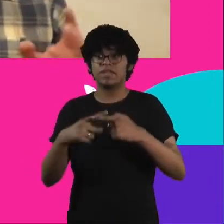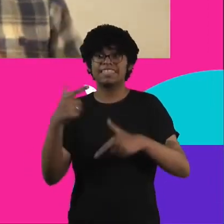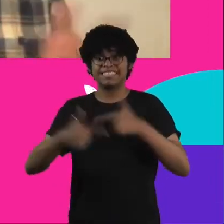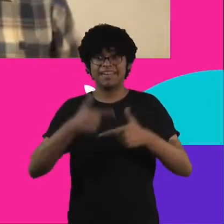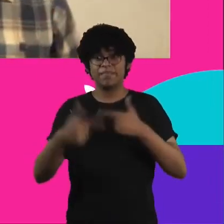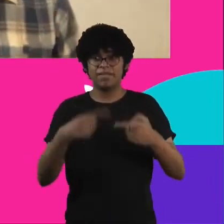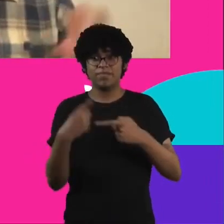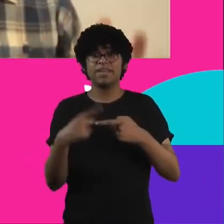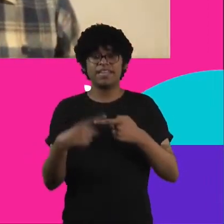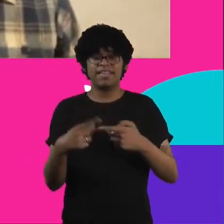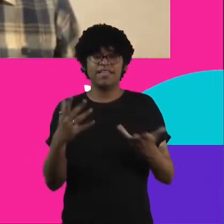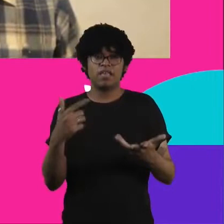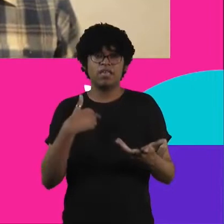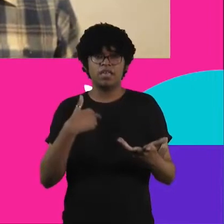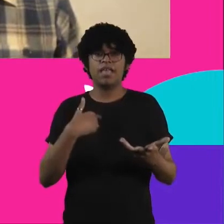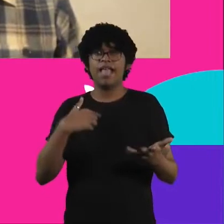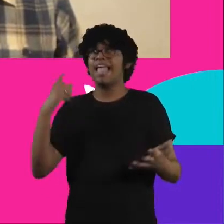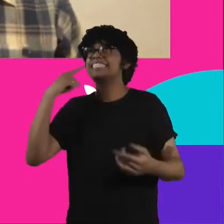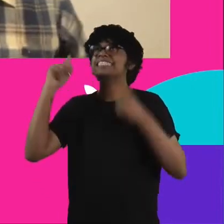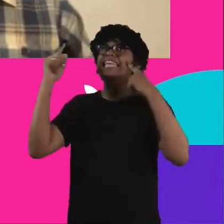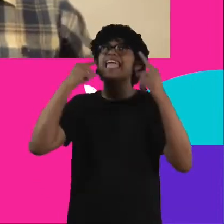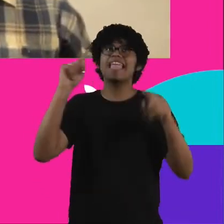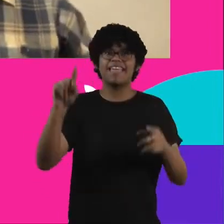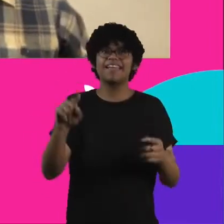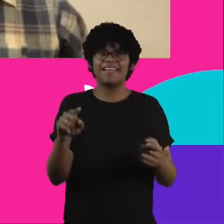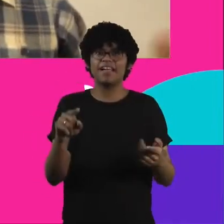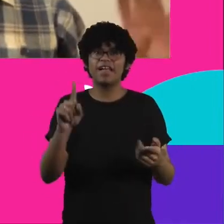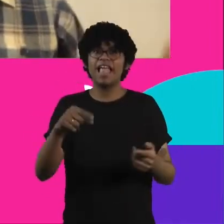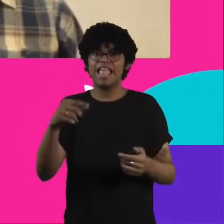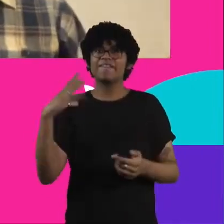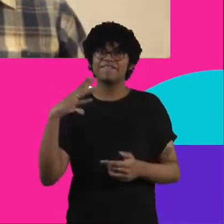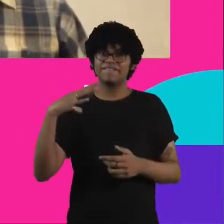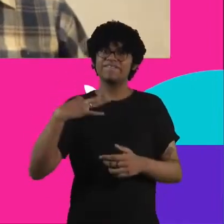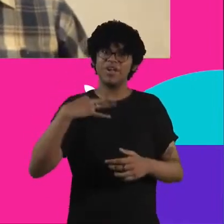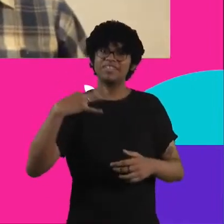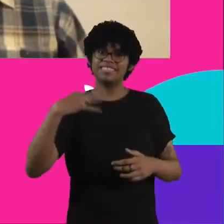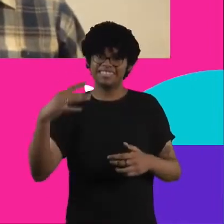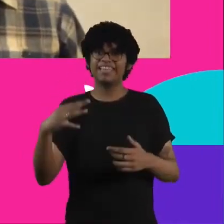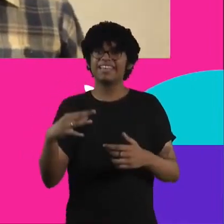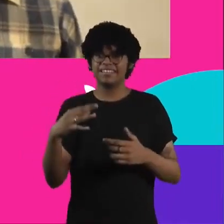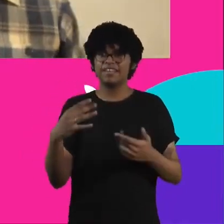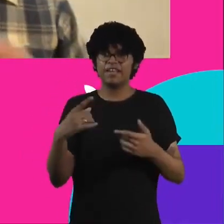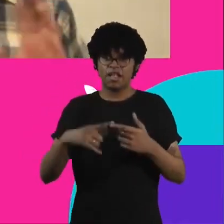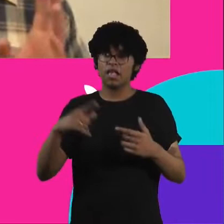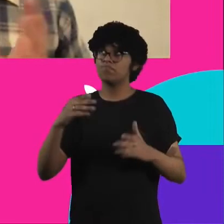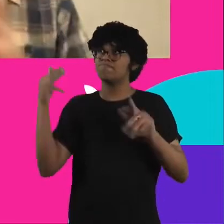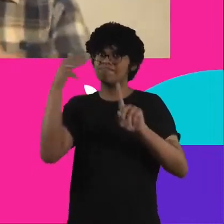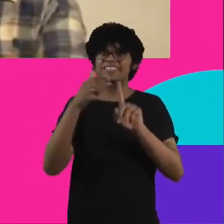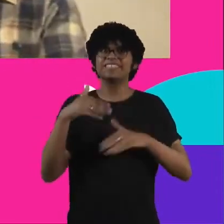muito inspirados trabalhando lá, porque eu meio que lancei essa ideia, né? Porque foram os voluntários, na verdade,